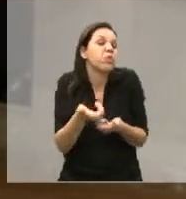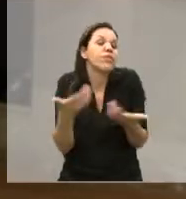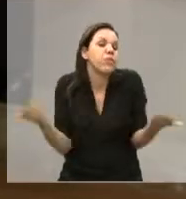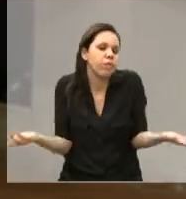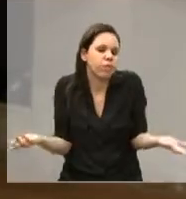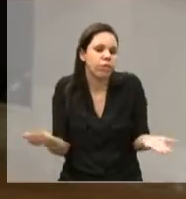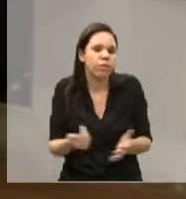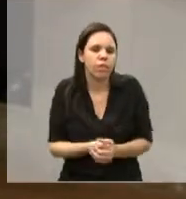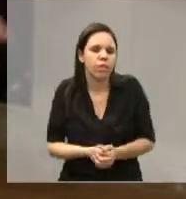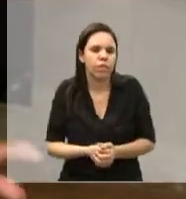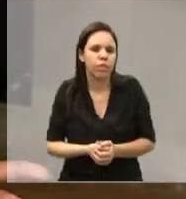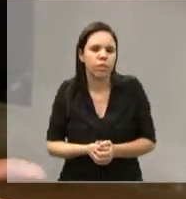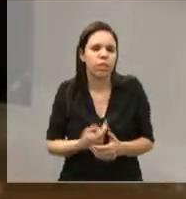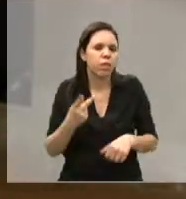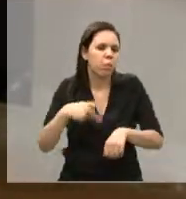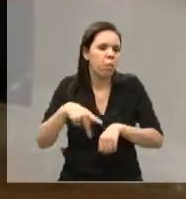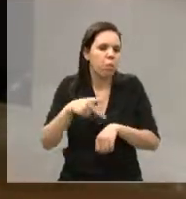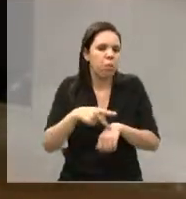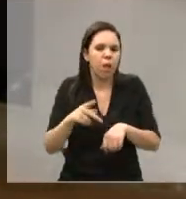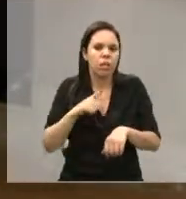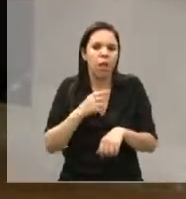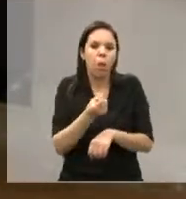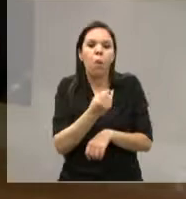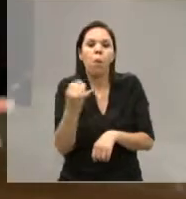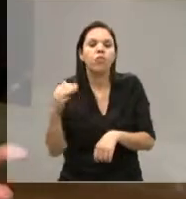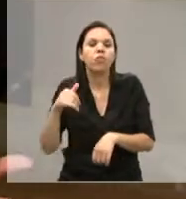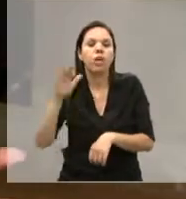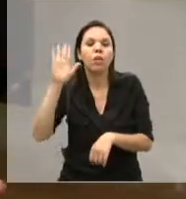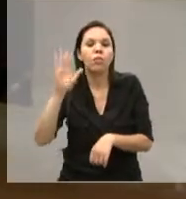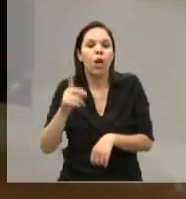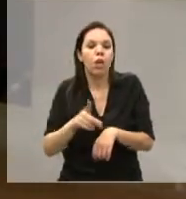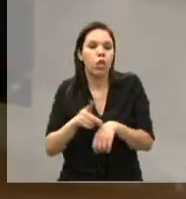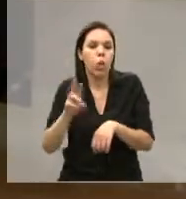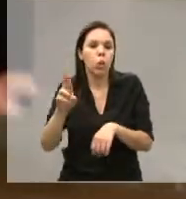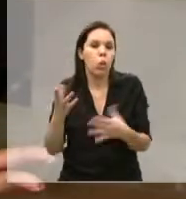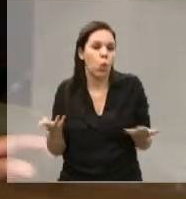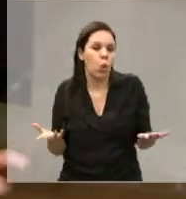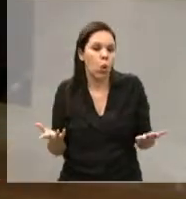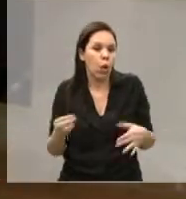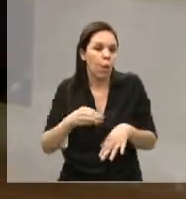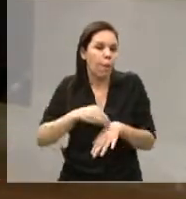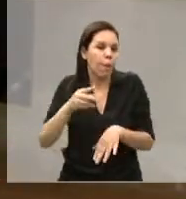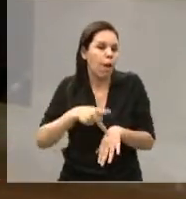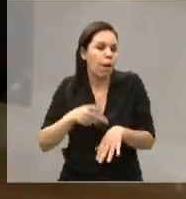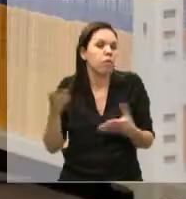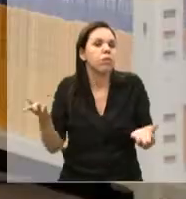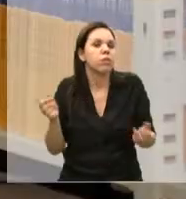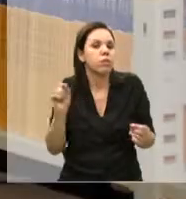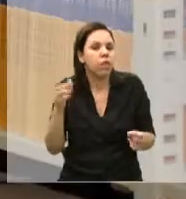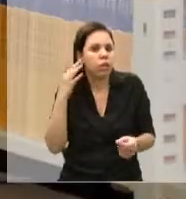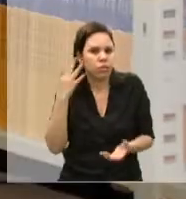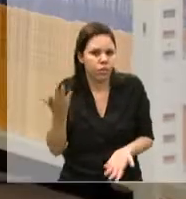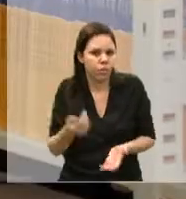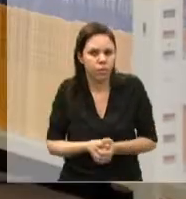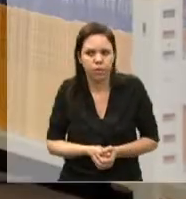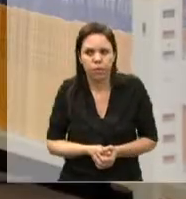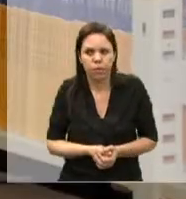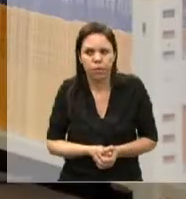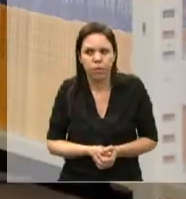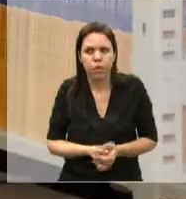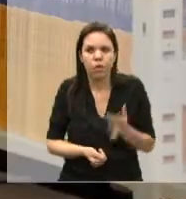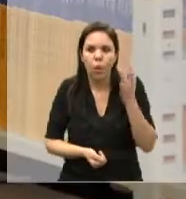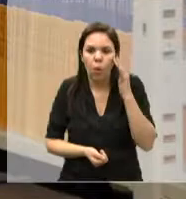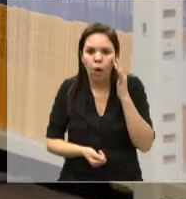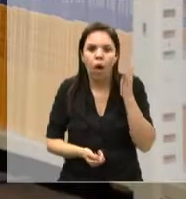traz? Um país com mais doutores, mais profissionais com mestrados, mais especialistas. Bom, eu acho